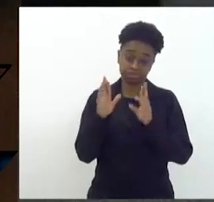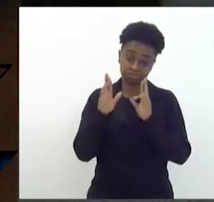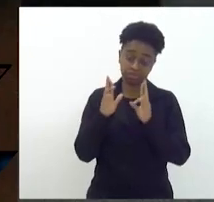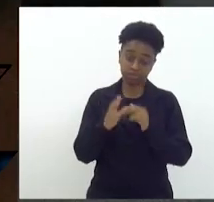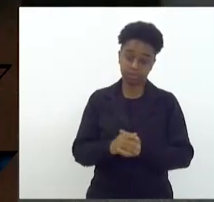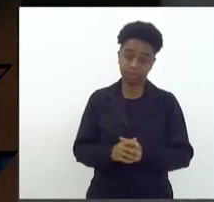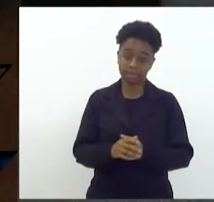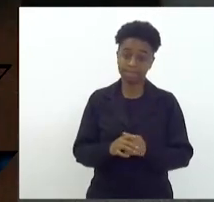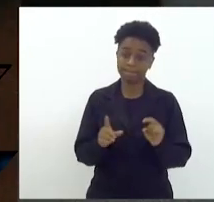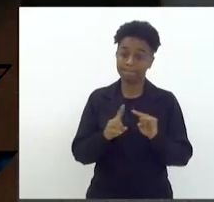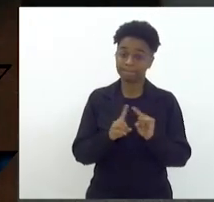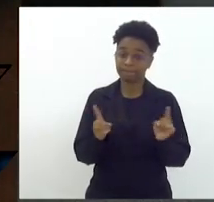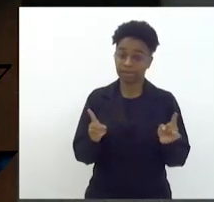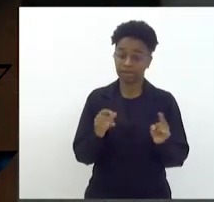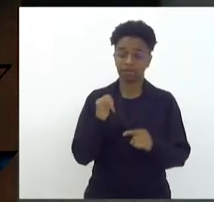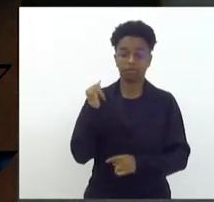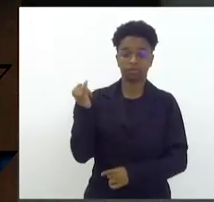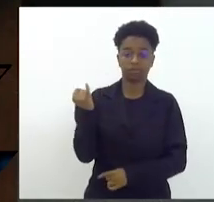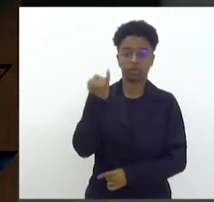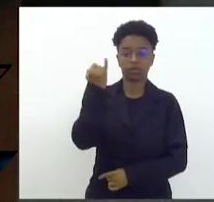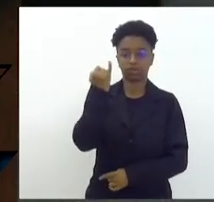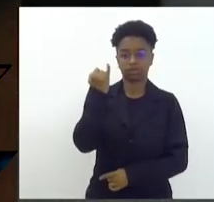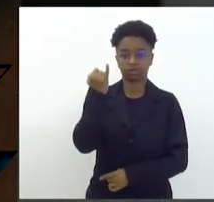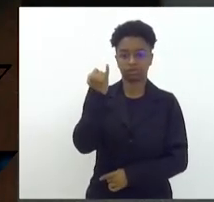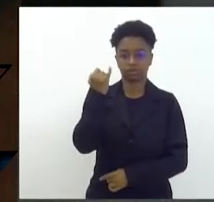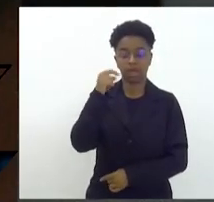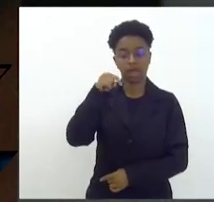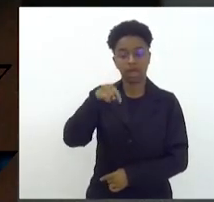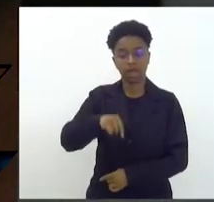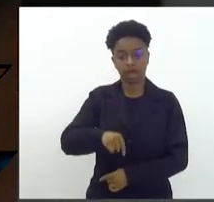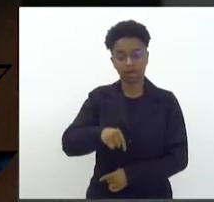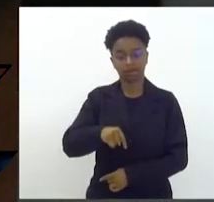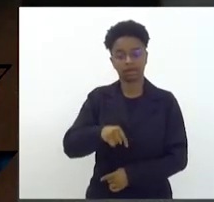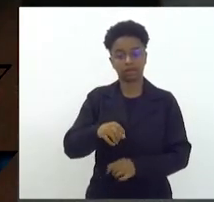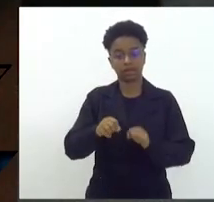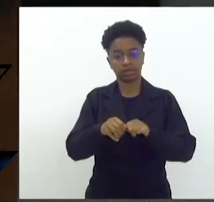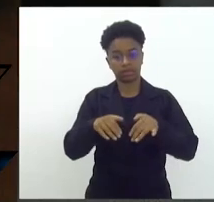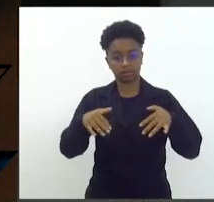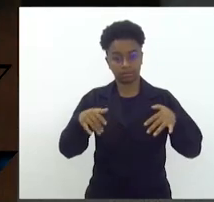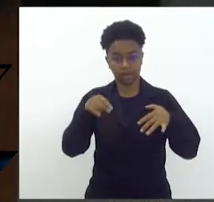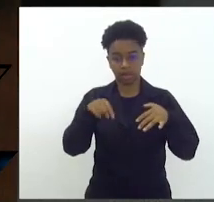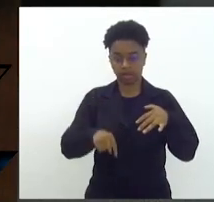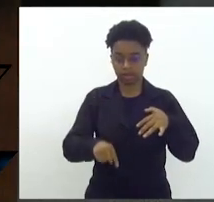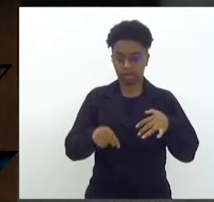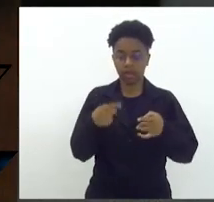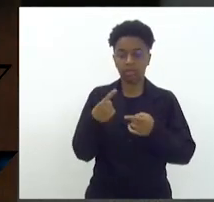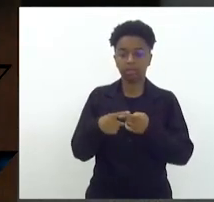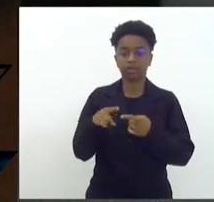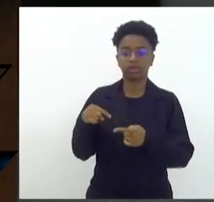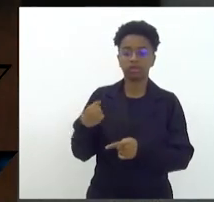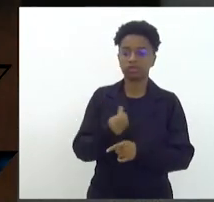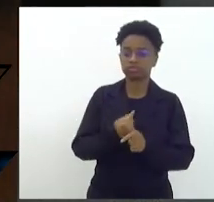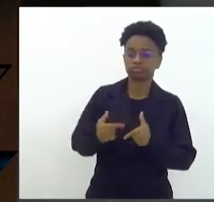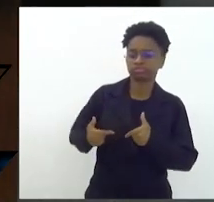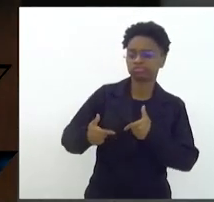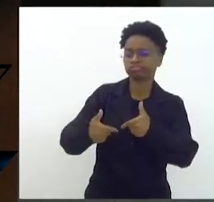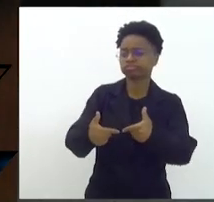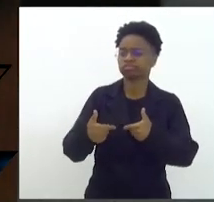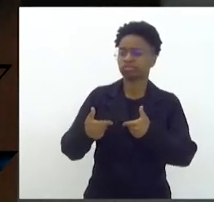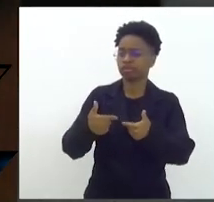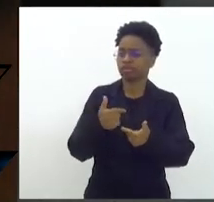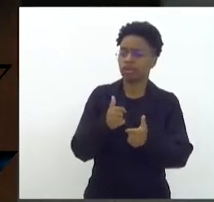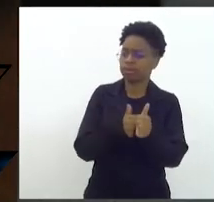mas é muito importante para o momento do Estado do Rio de Janeiro esse Parlamento que sai na frente por diversos